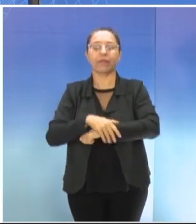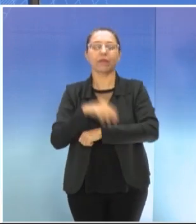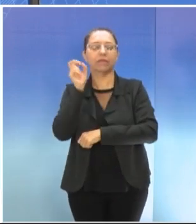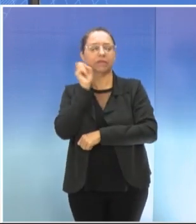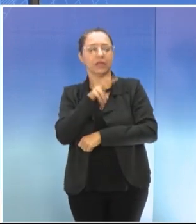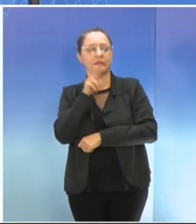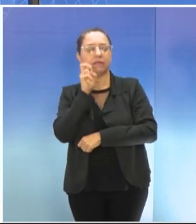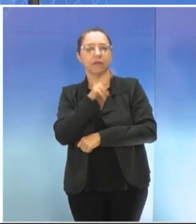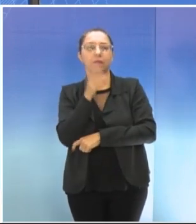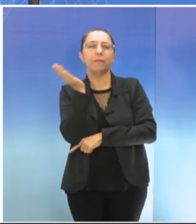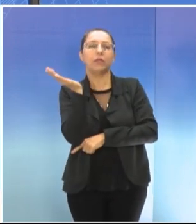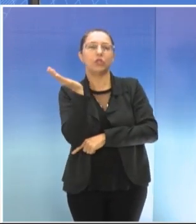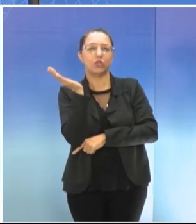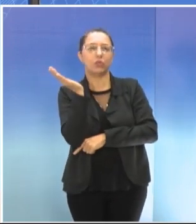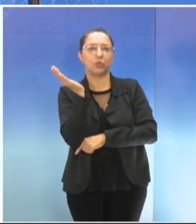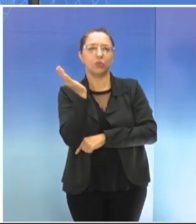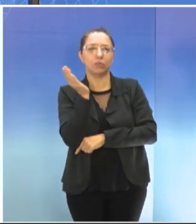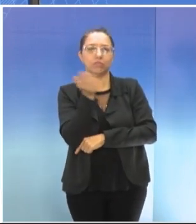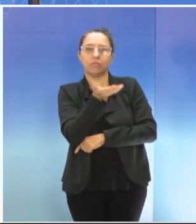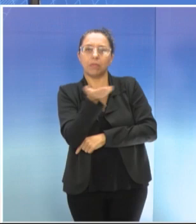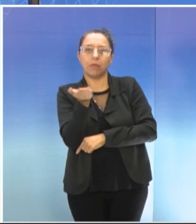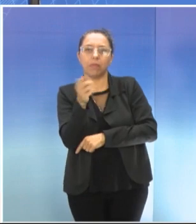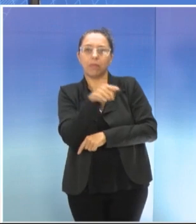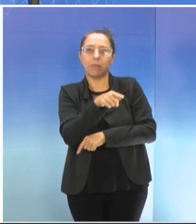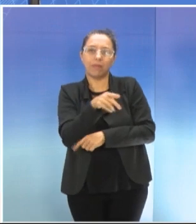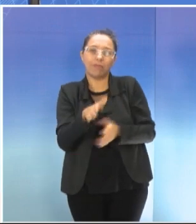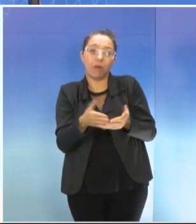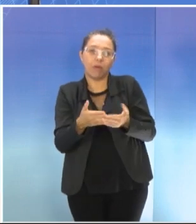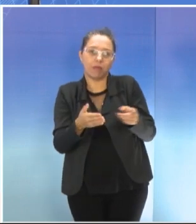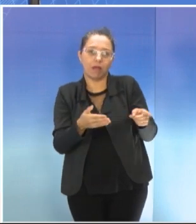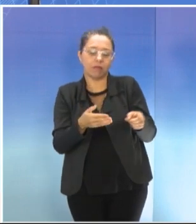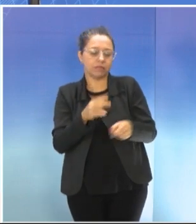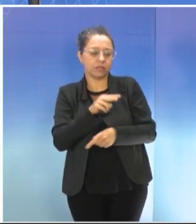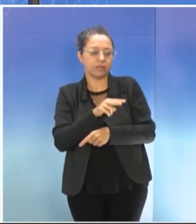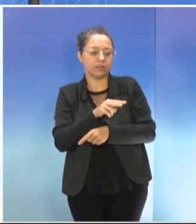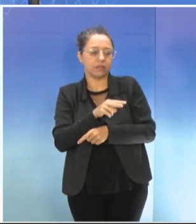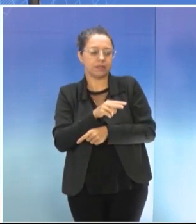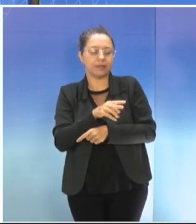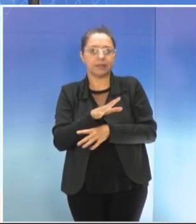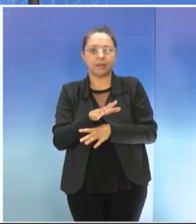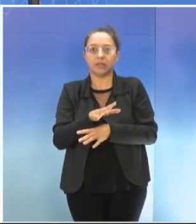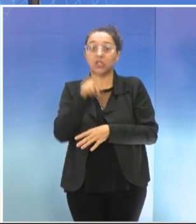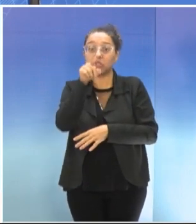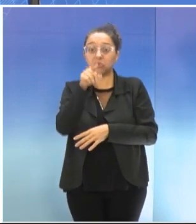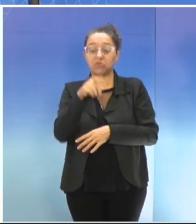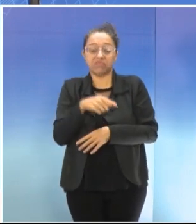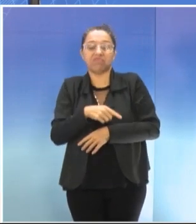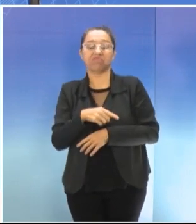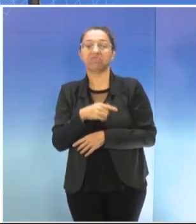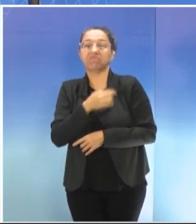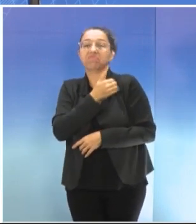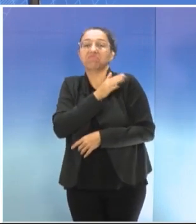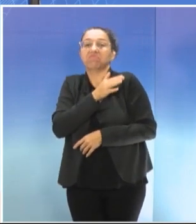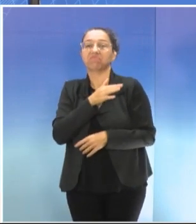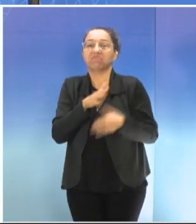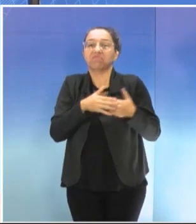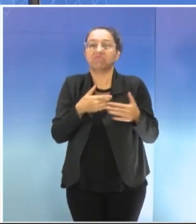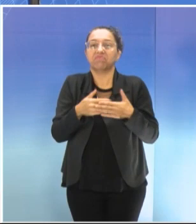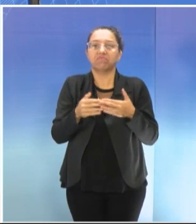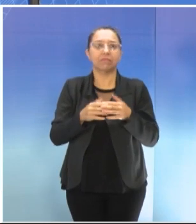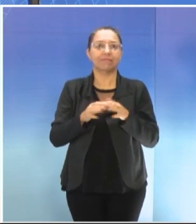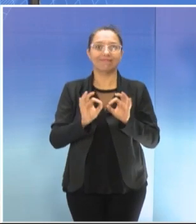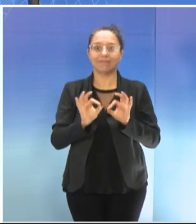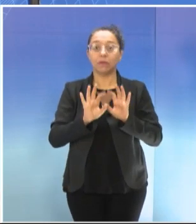todo dia na rua e ver um mendigo e isso se torna algo banal para você. Já um filósofo, ou quem tem